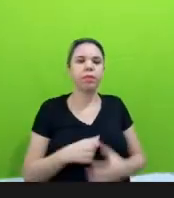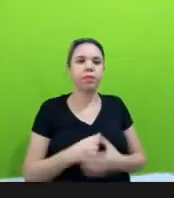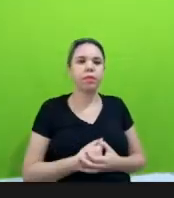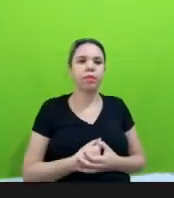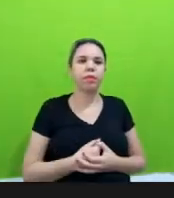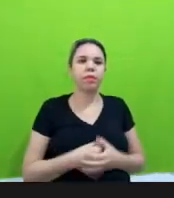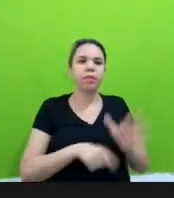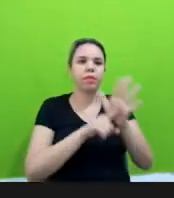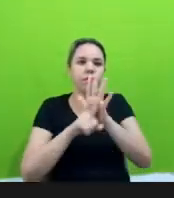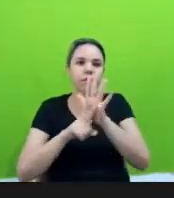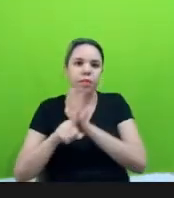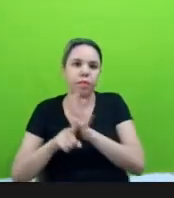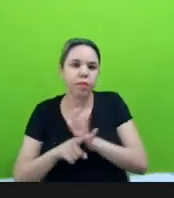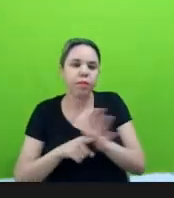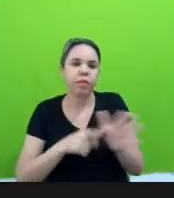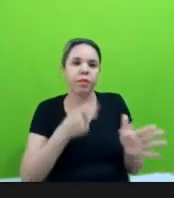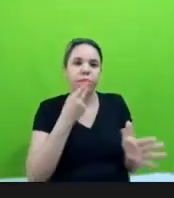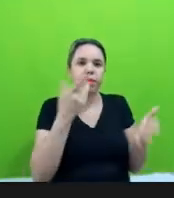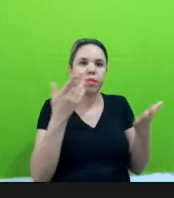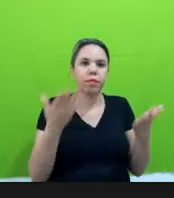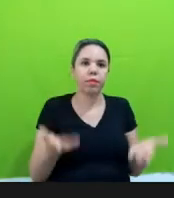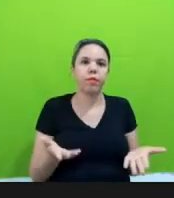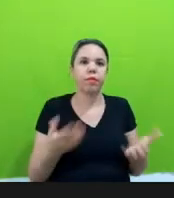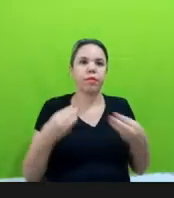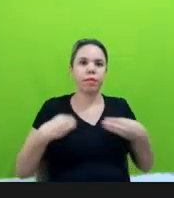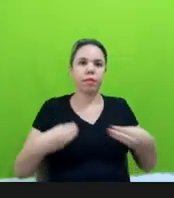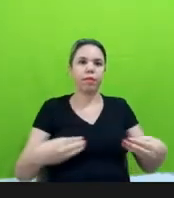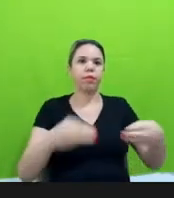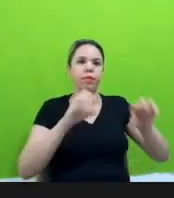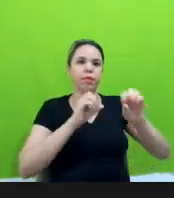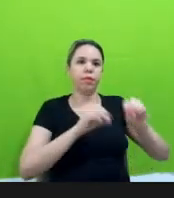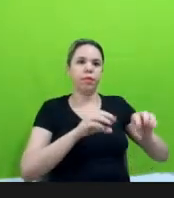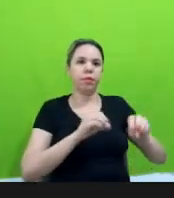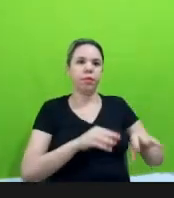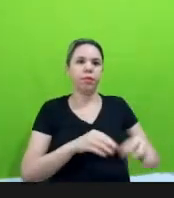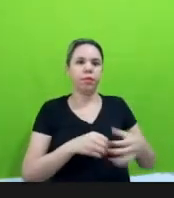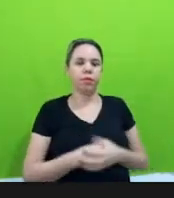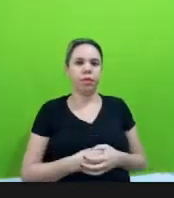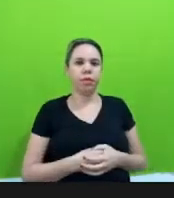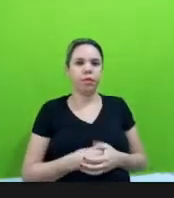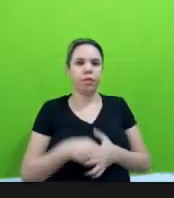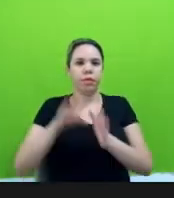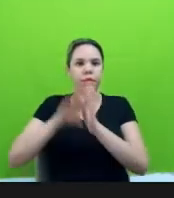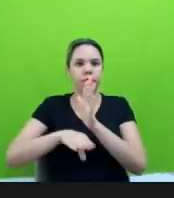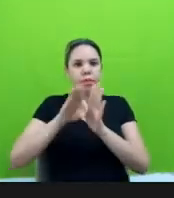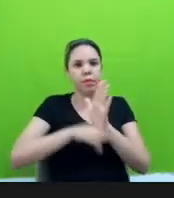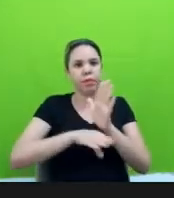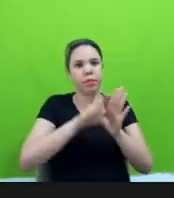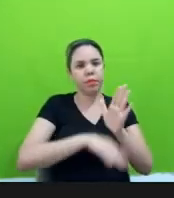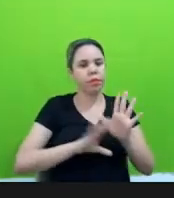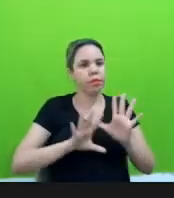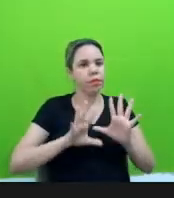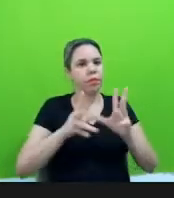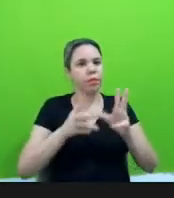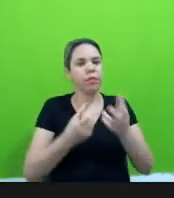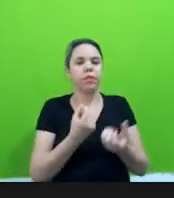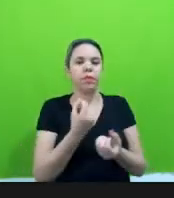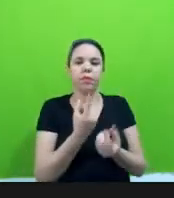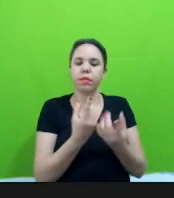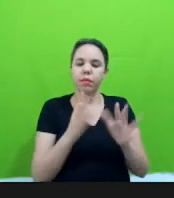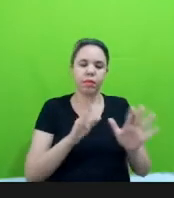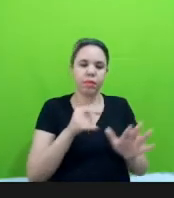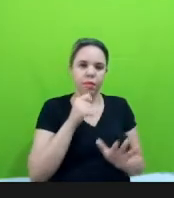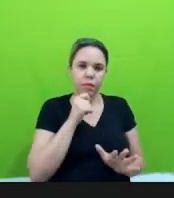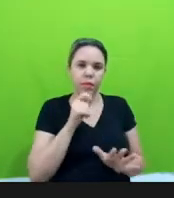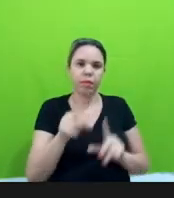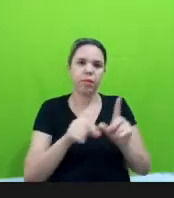justificativas que foi dada pelo Ministério da Educação para retirar alguns dados, não todos, mas alguns que